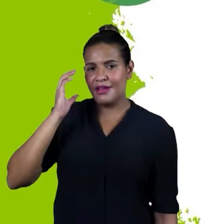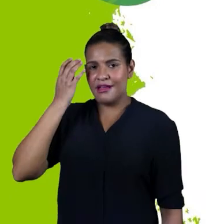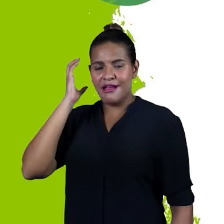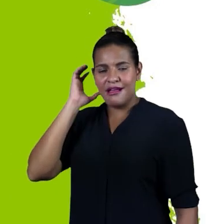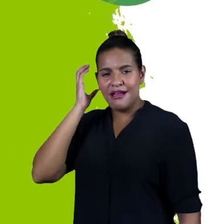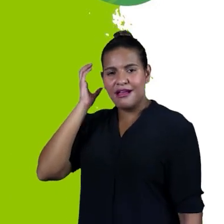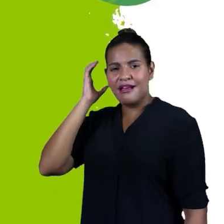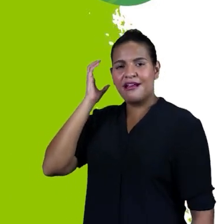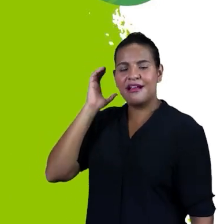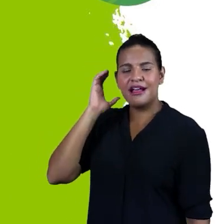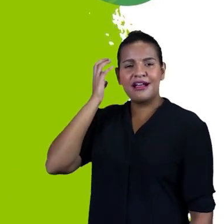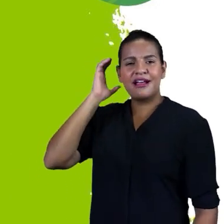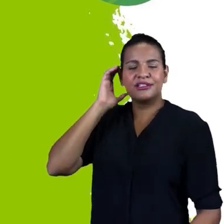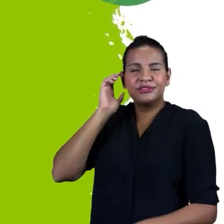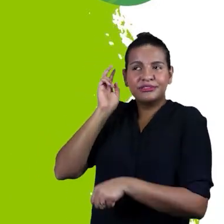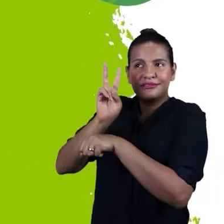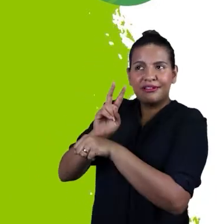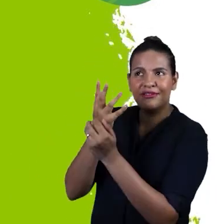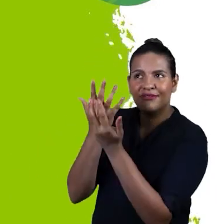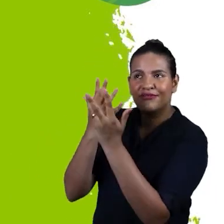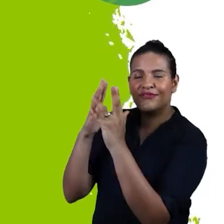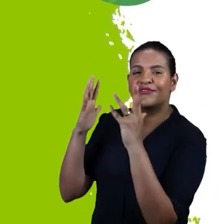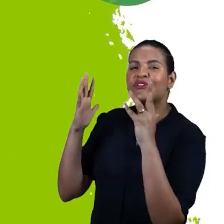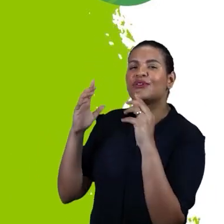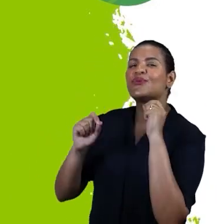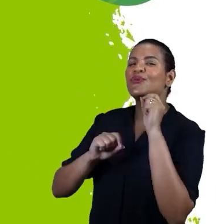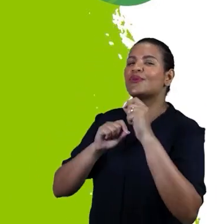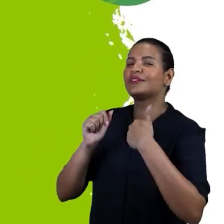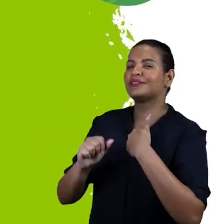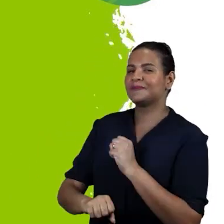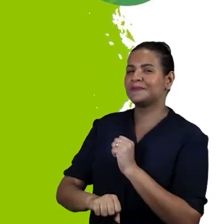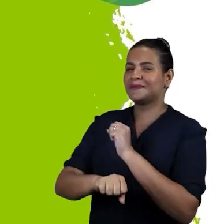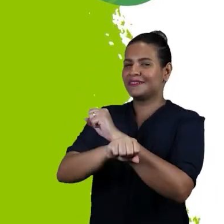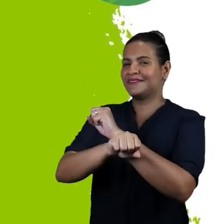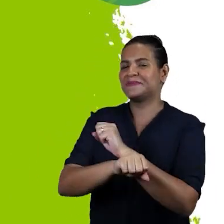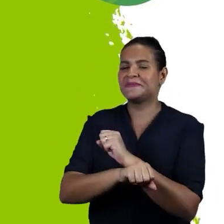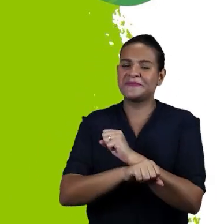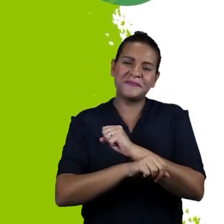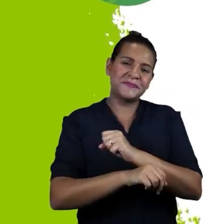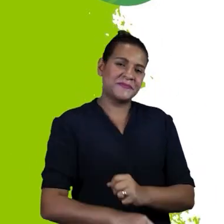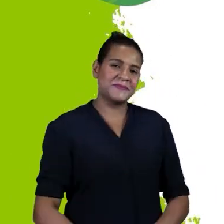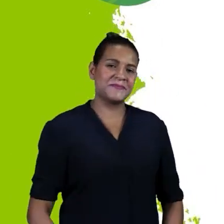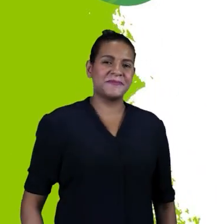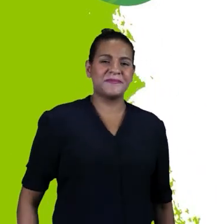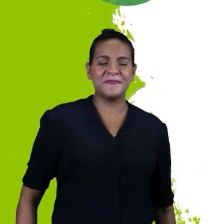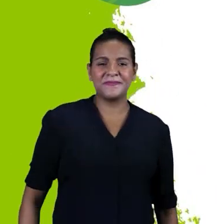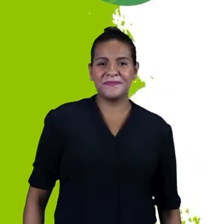O que nos reserva na Rádio Reserva?